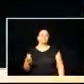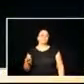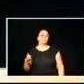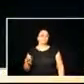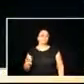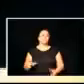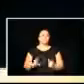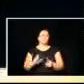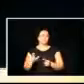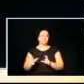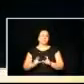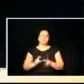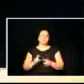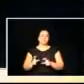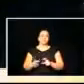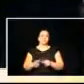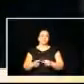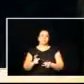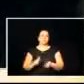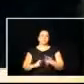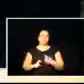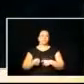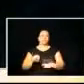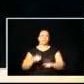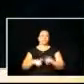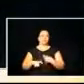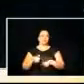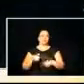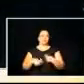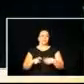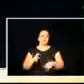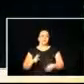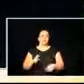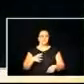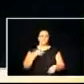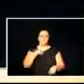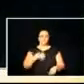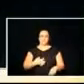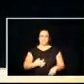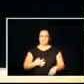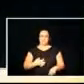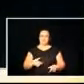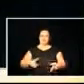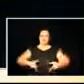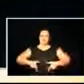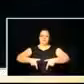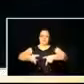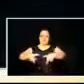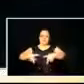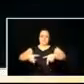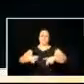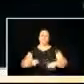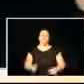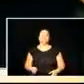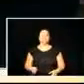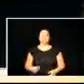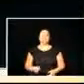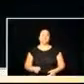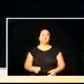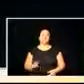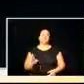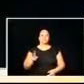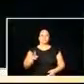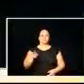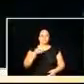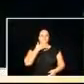administração séria, realmente esses funcionários serão valorizados, serão contemplados com melhor aquilo que